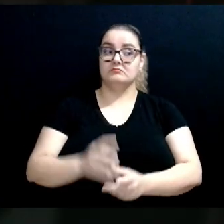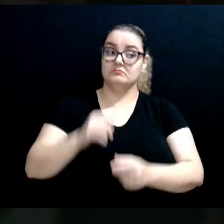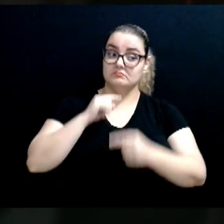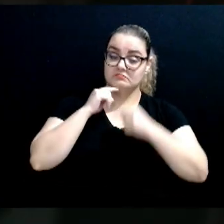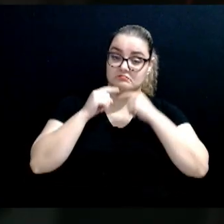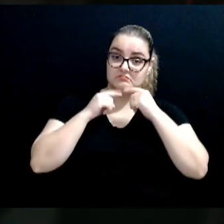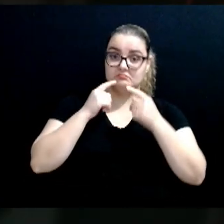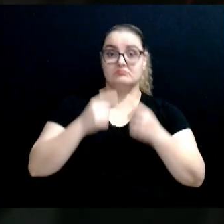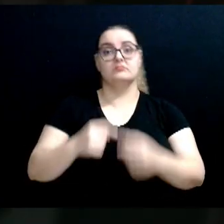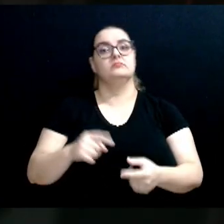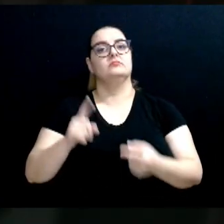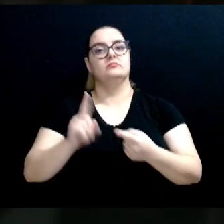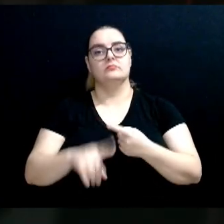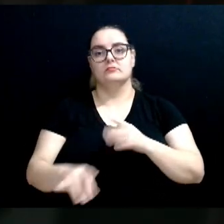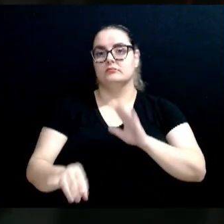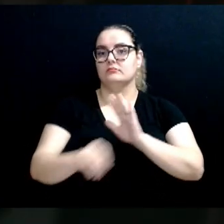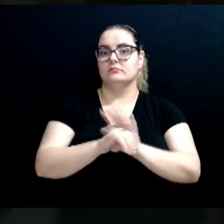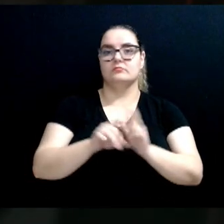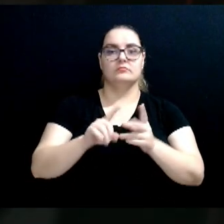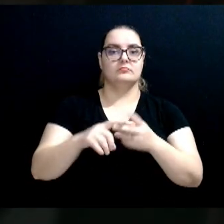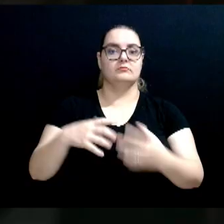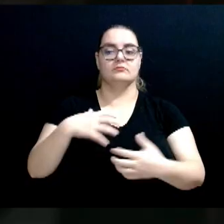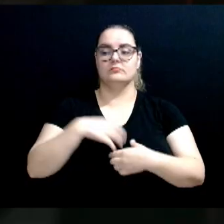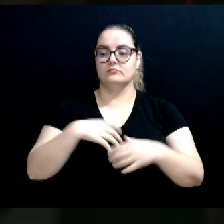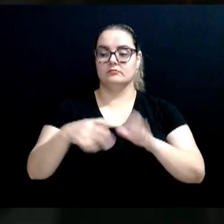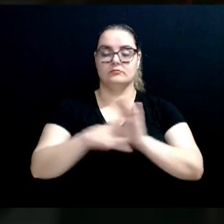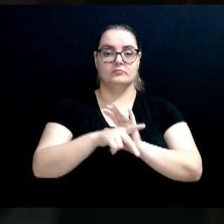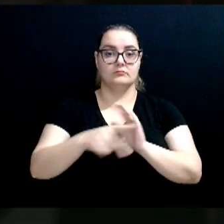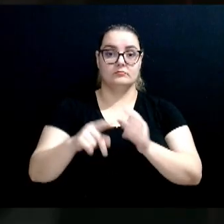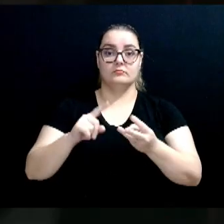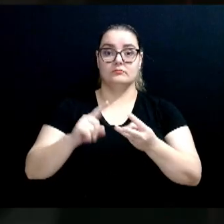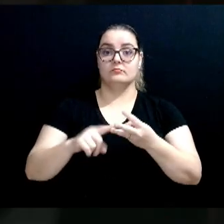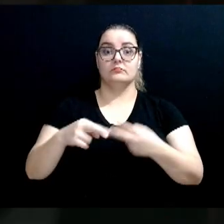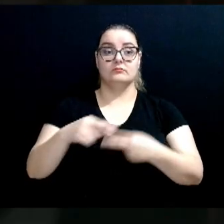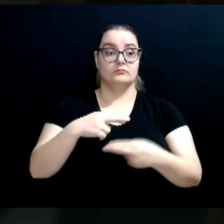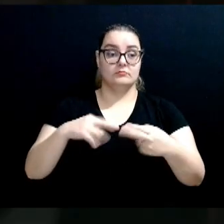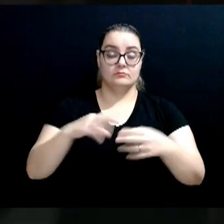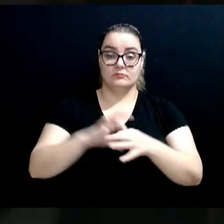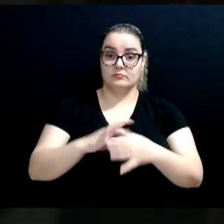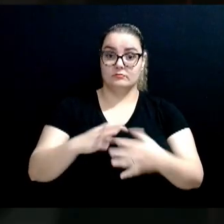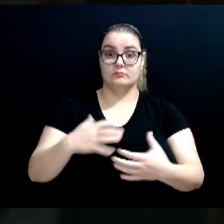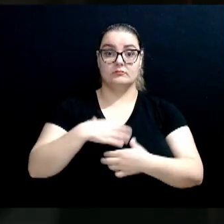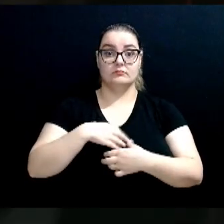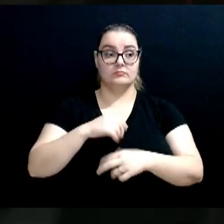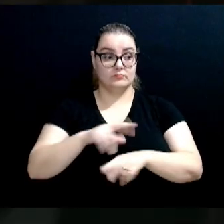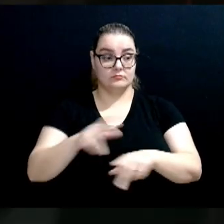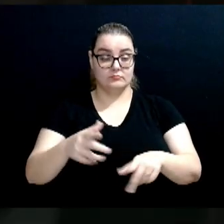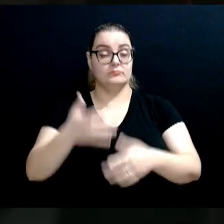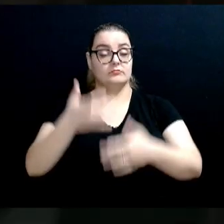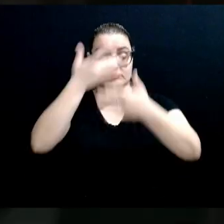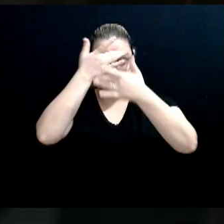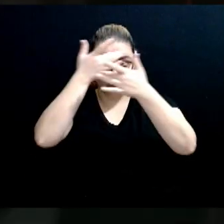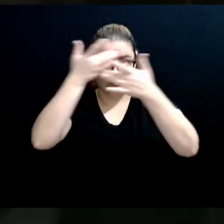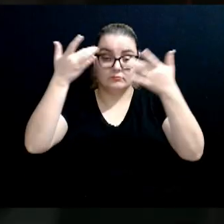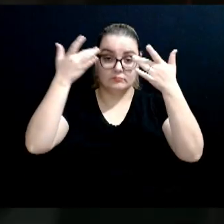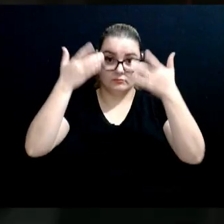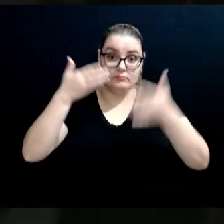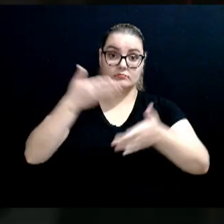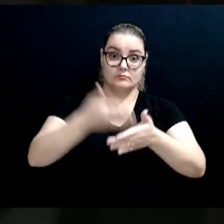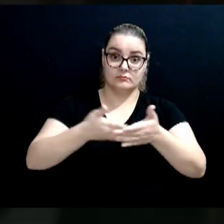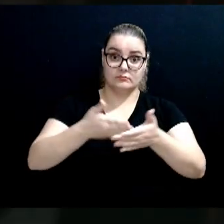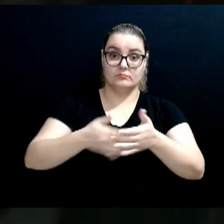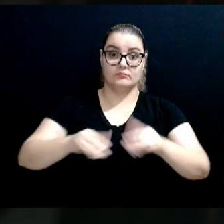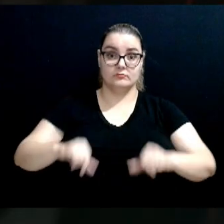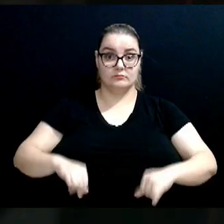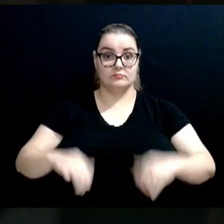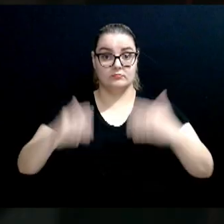identidade, necessidade de pertencimento, vínculos afetivos, saúde mental e os limites do sofrimento psicológico e o